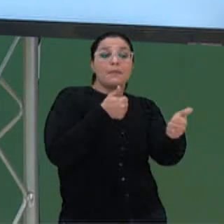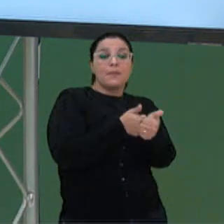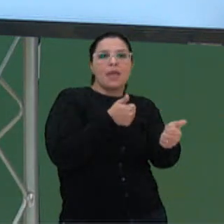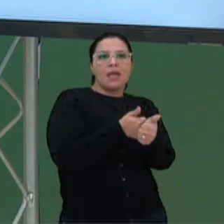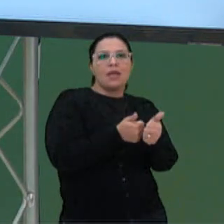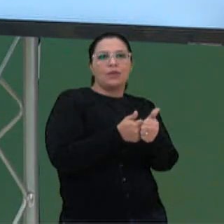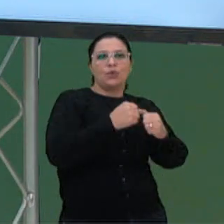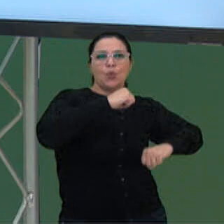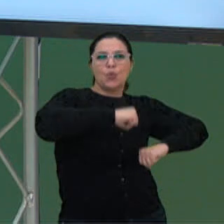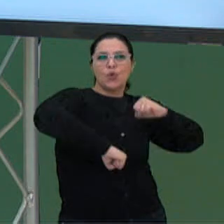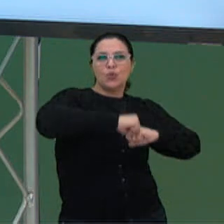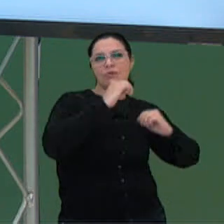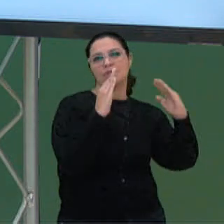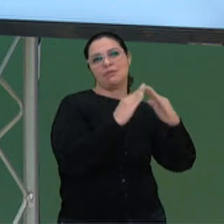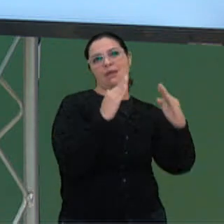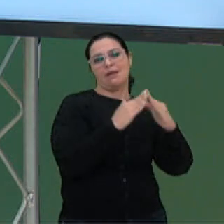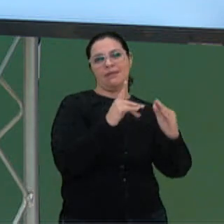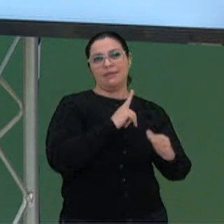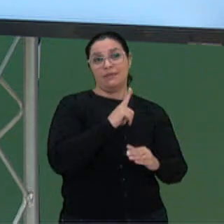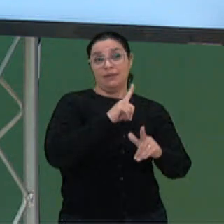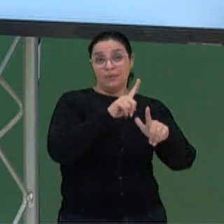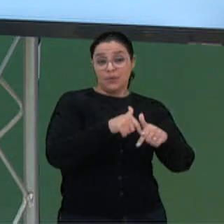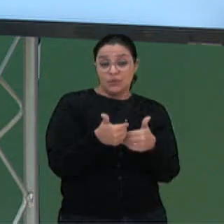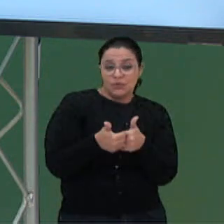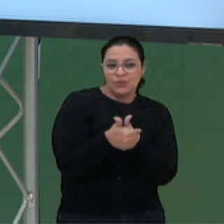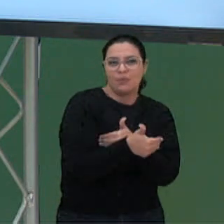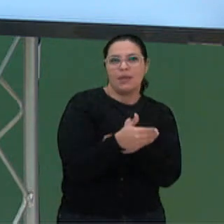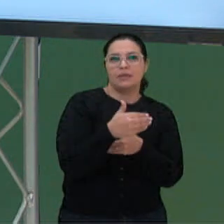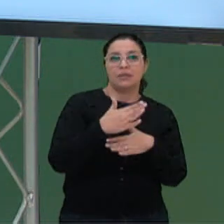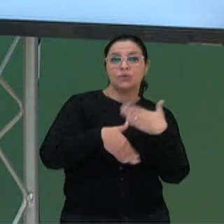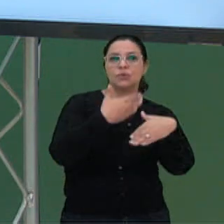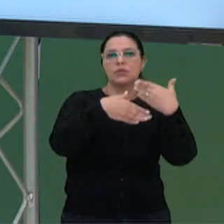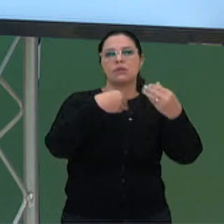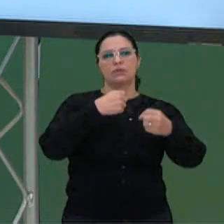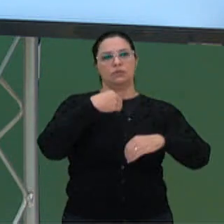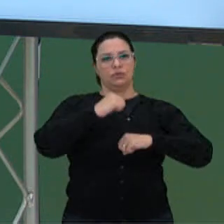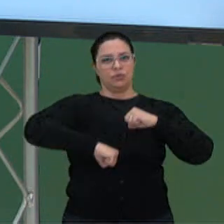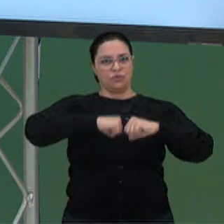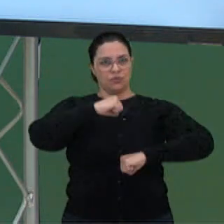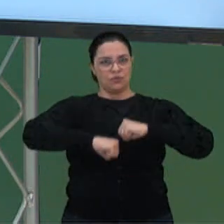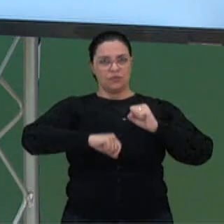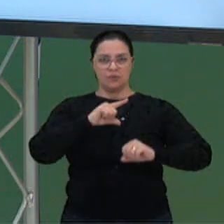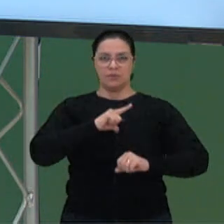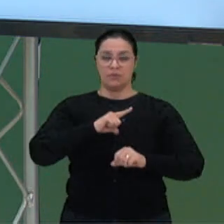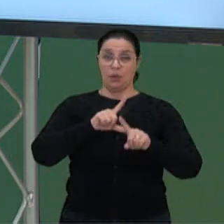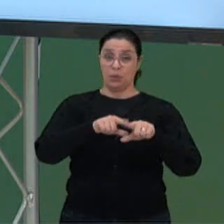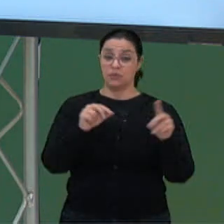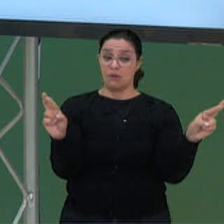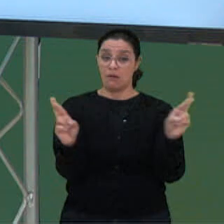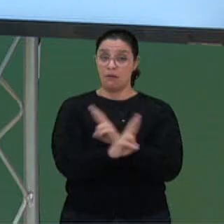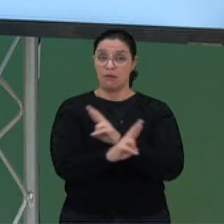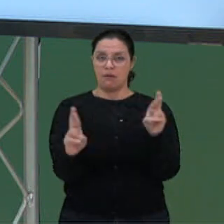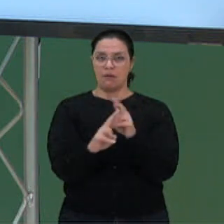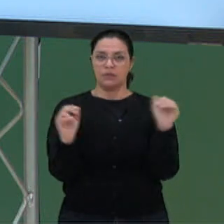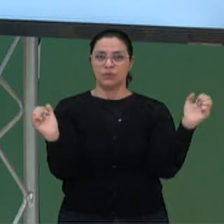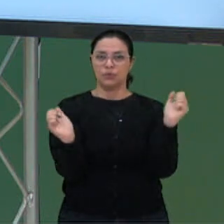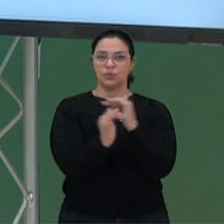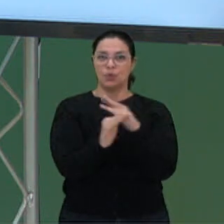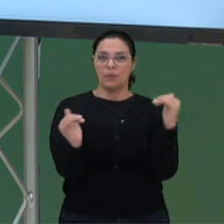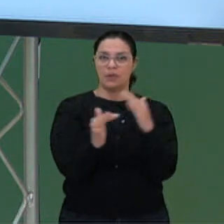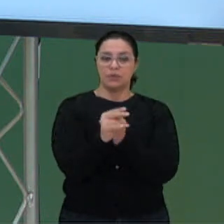ocorrer principalmente a partir ali dos processos de industrialização. Então, esta relação da urbanização